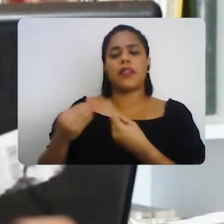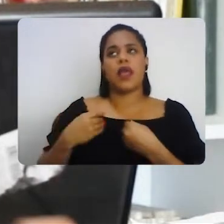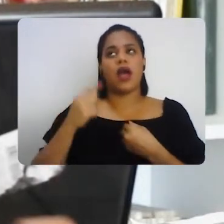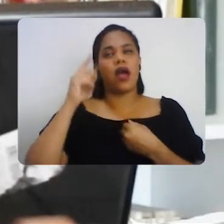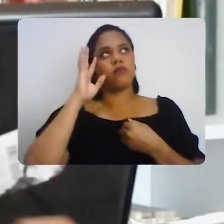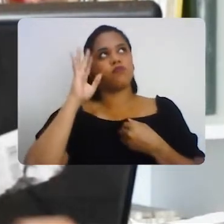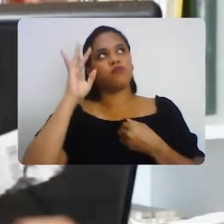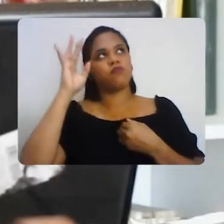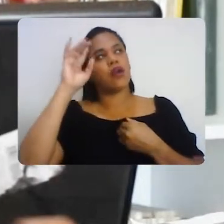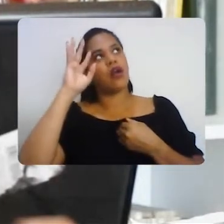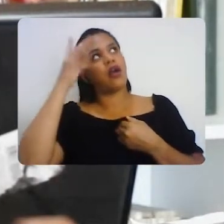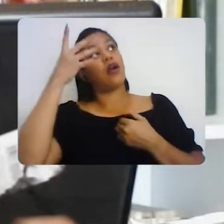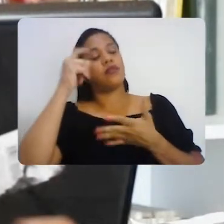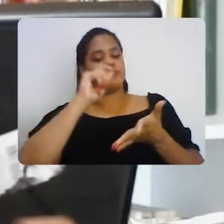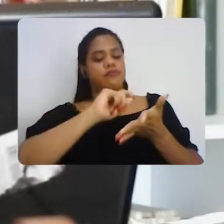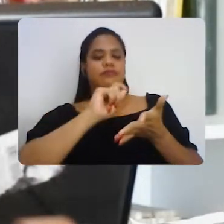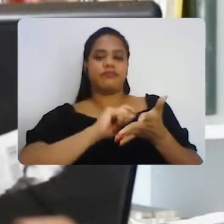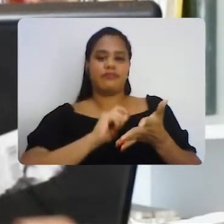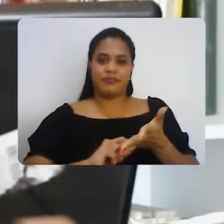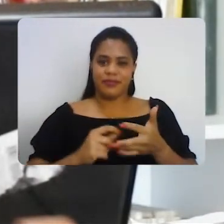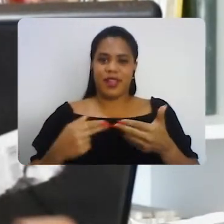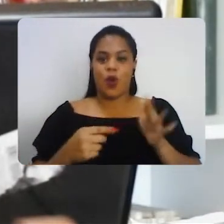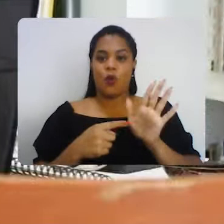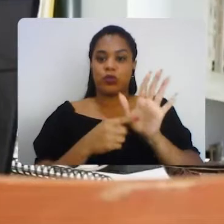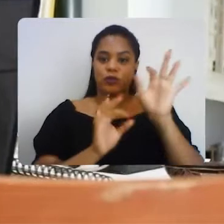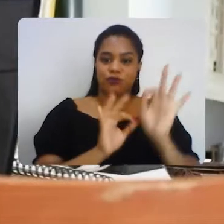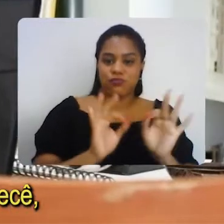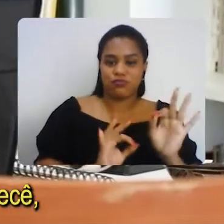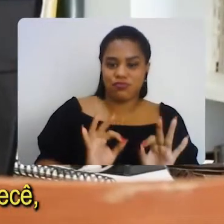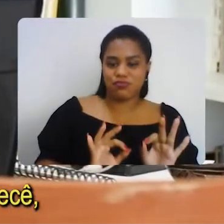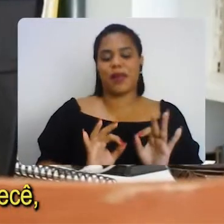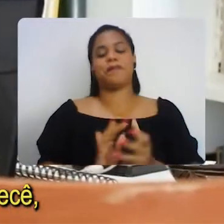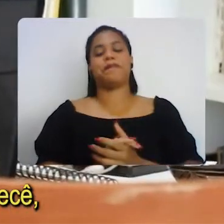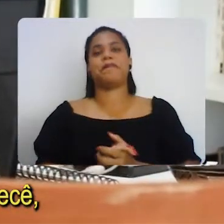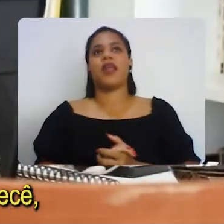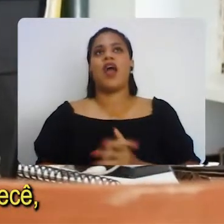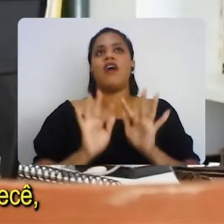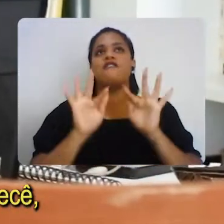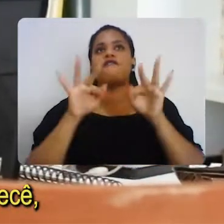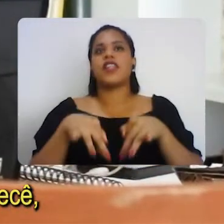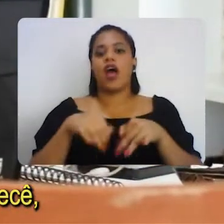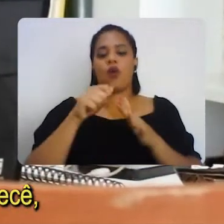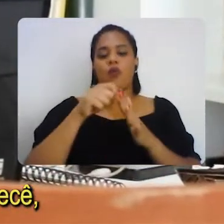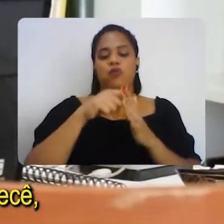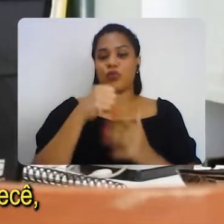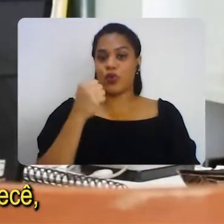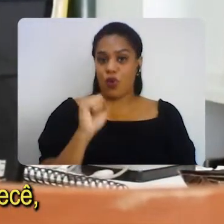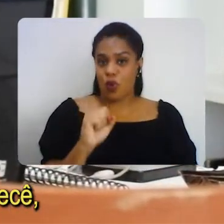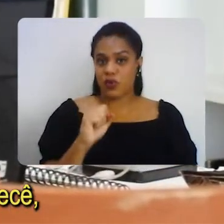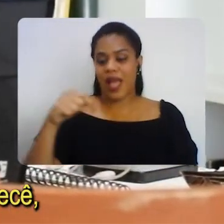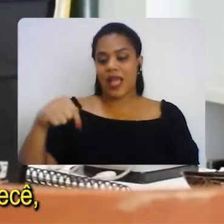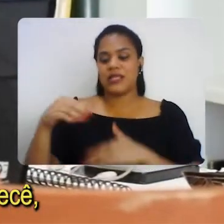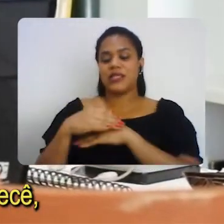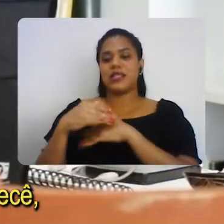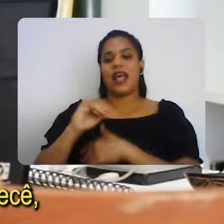levava a escrever cenas para montar o espetáculo. Então, ao final desses 8 meses, nós estreamos